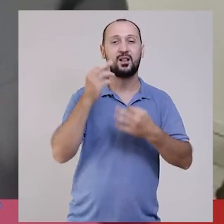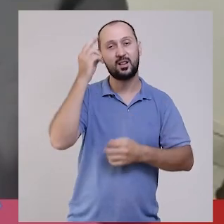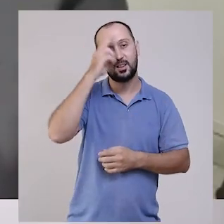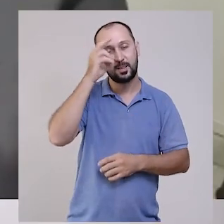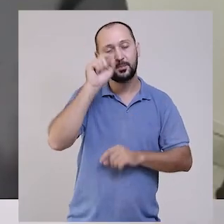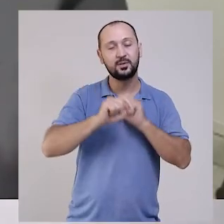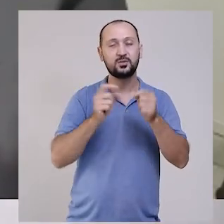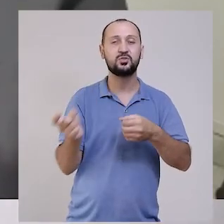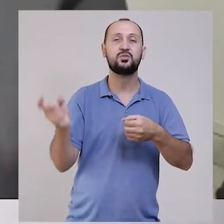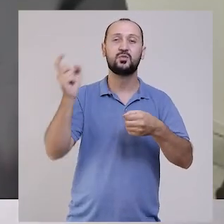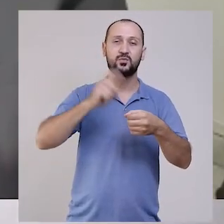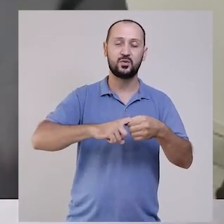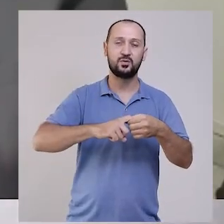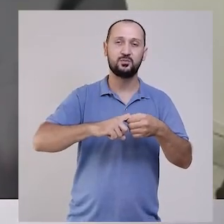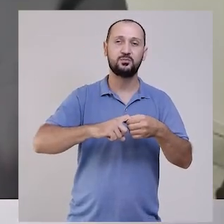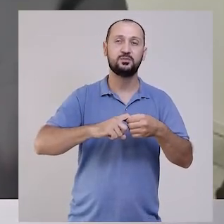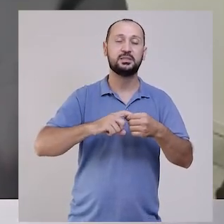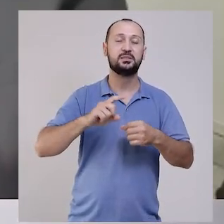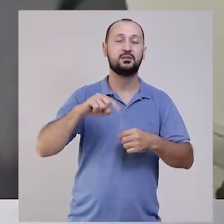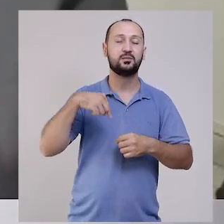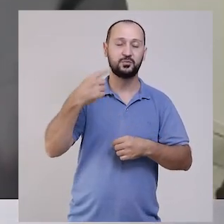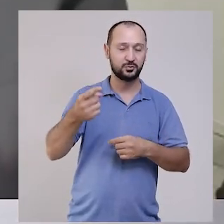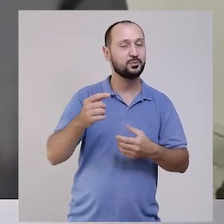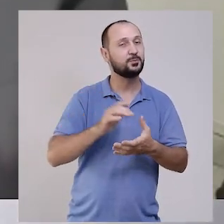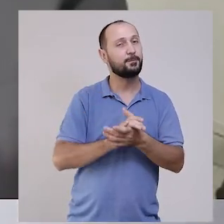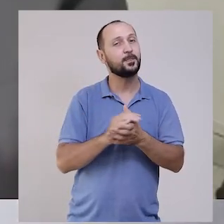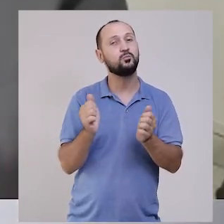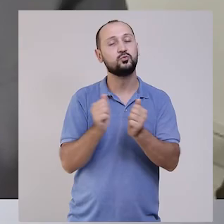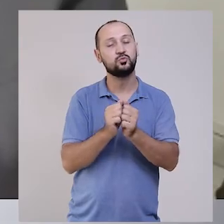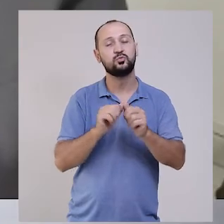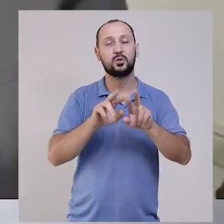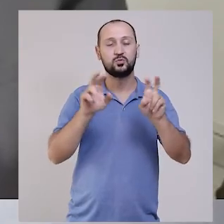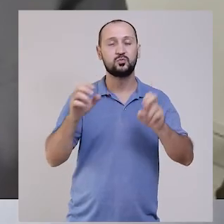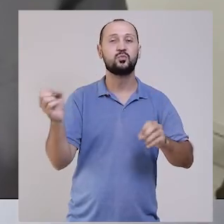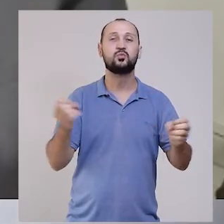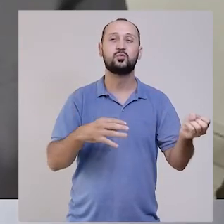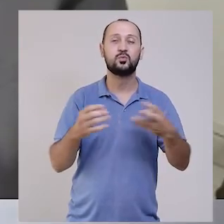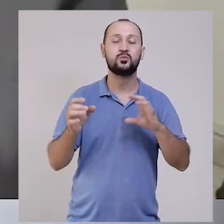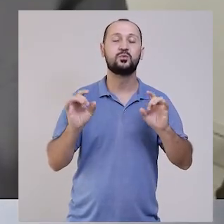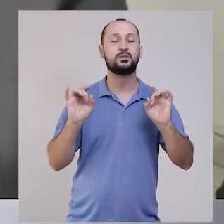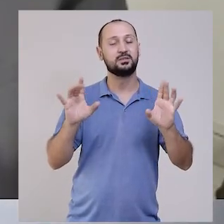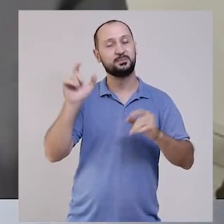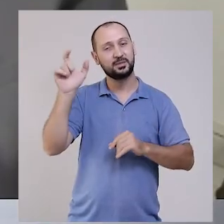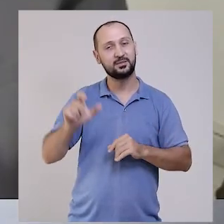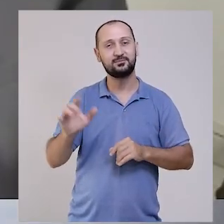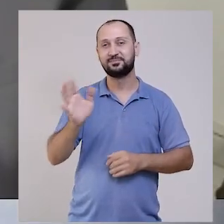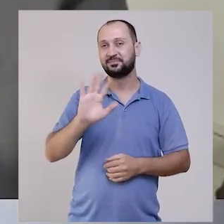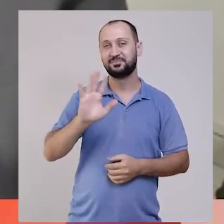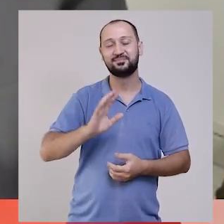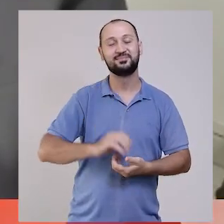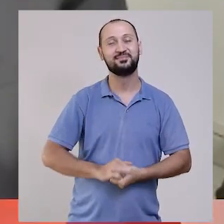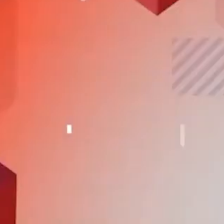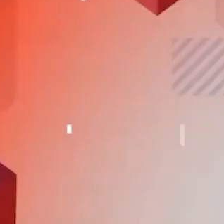numa próxima edição do Perspectiva, um novo assunto, um novo especialista. Até a próxima. Tchau, tchau.